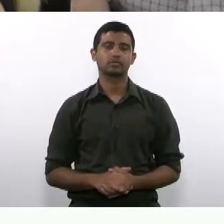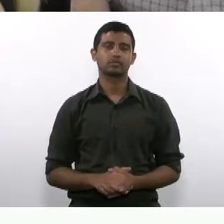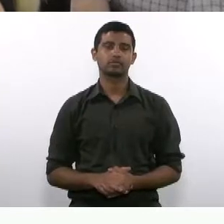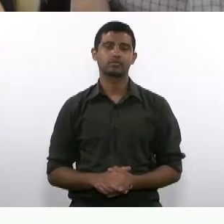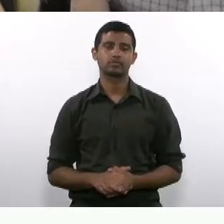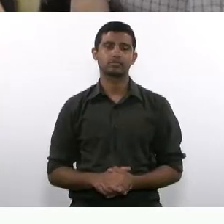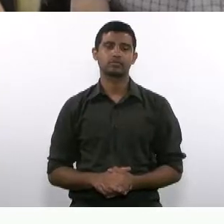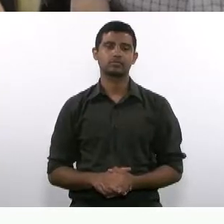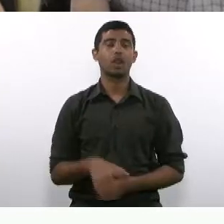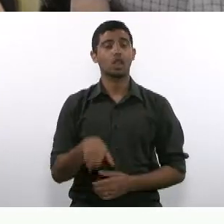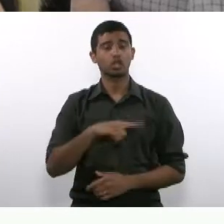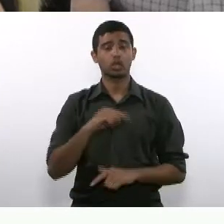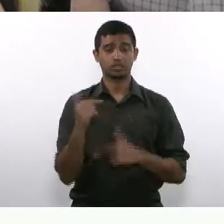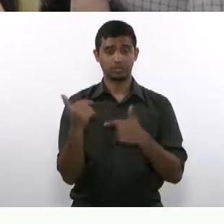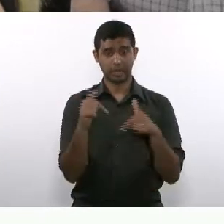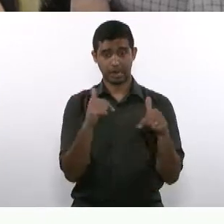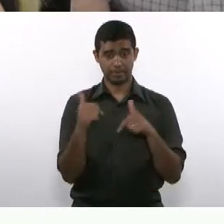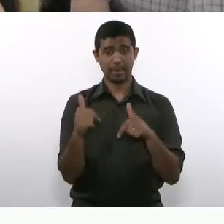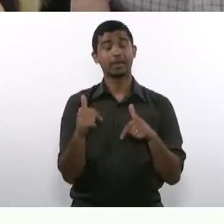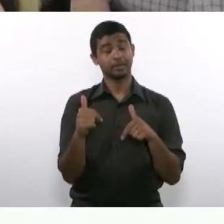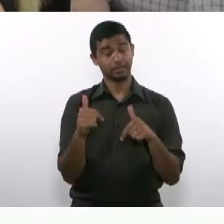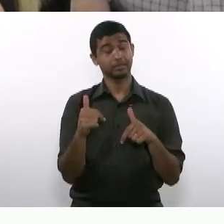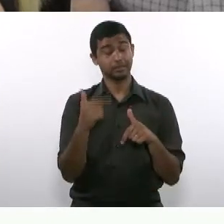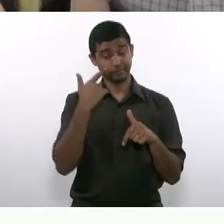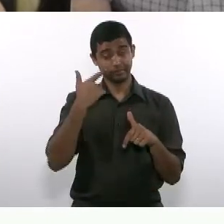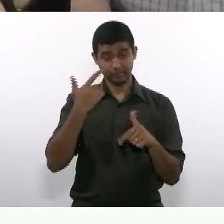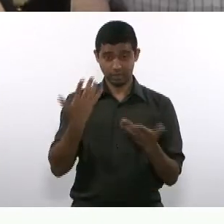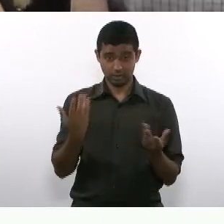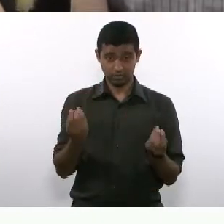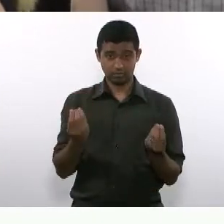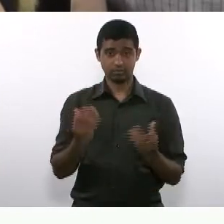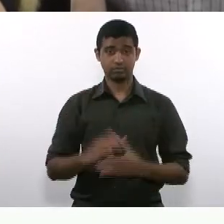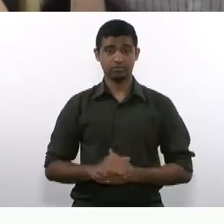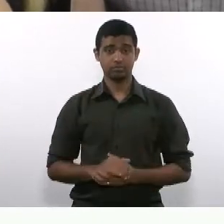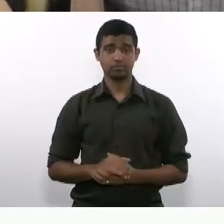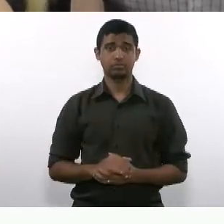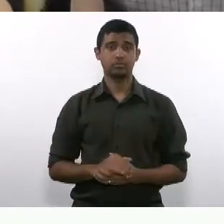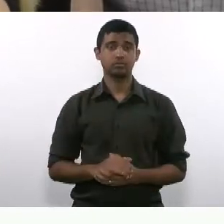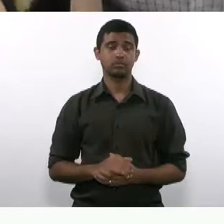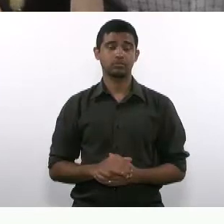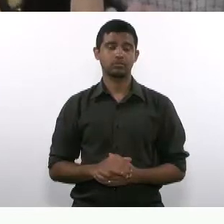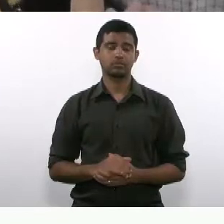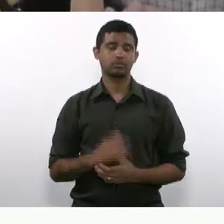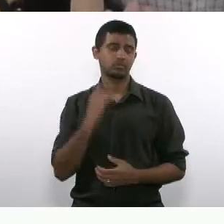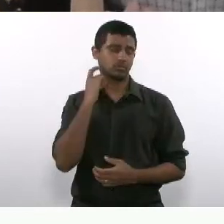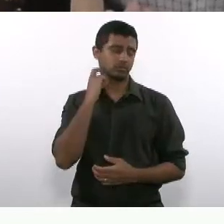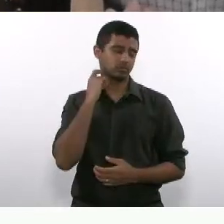A gente tem trabalhado também, que foi uma demanda desde o início, na fase de